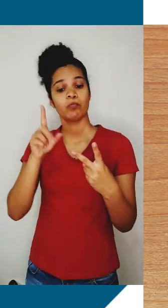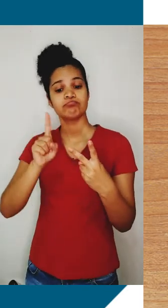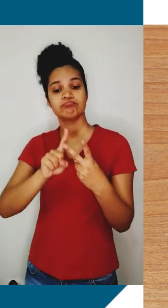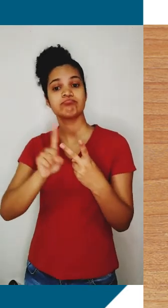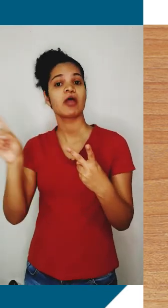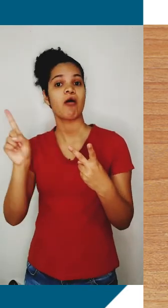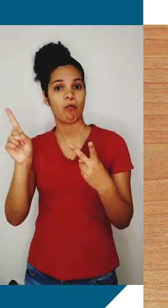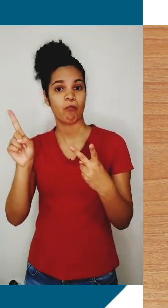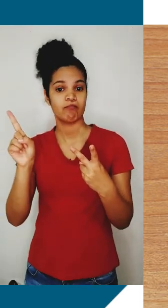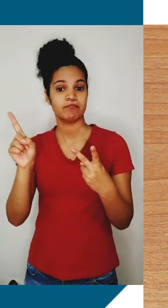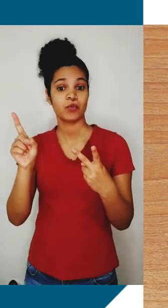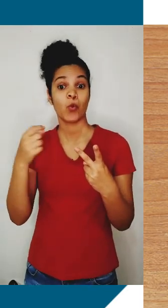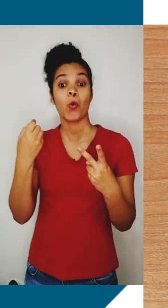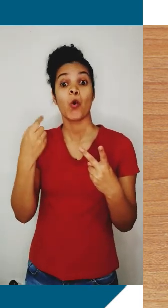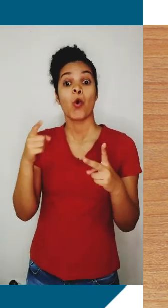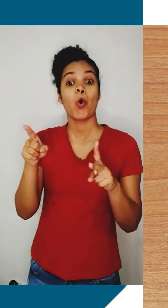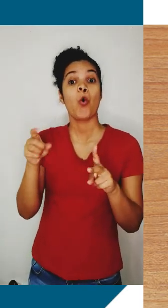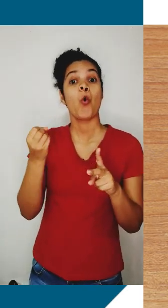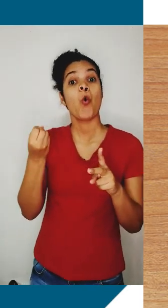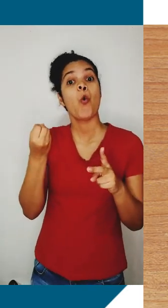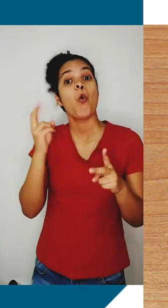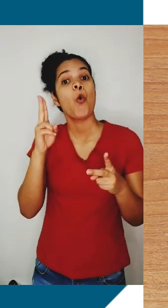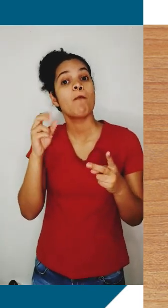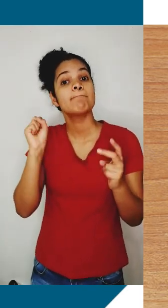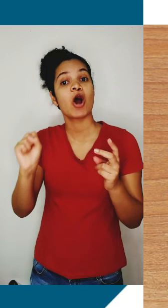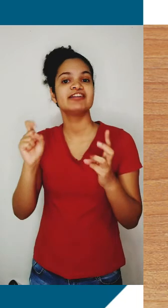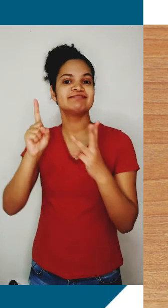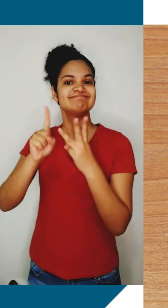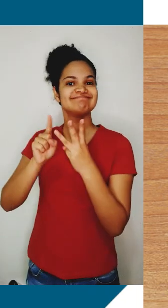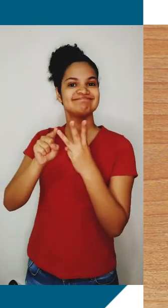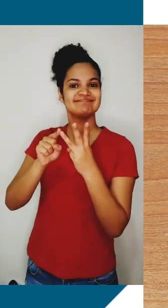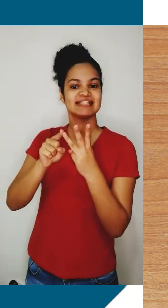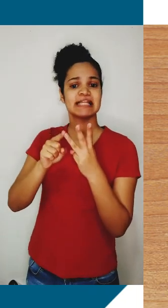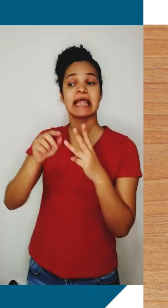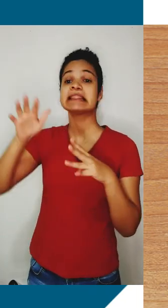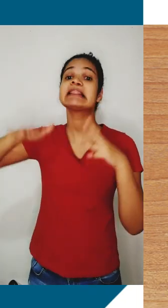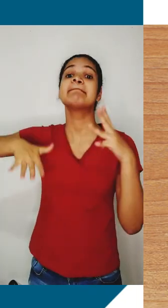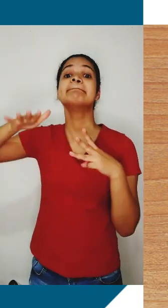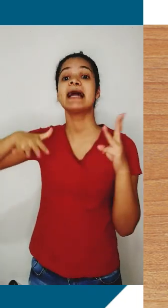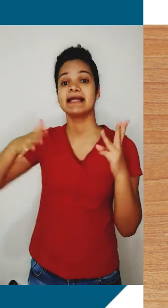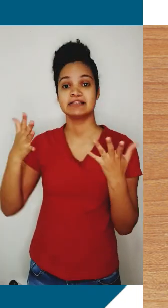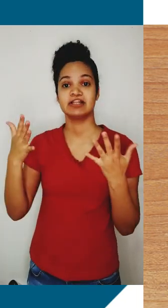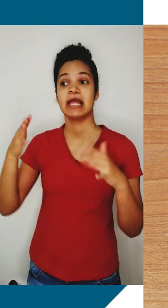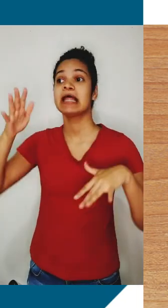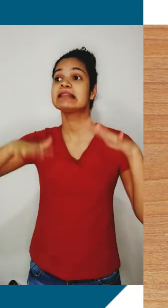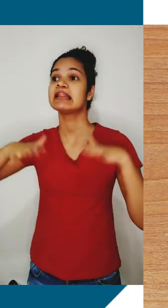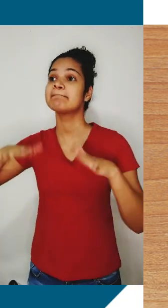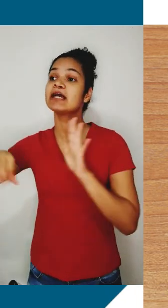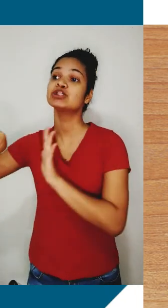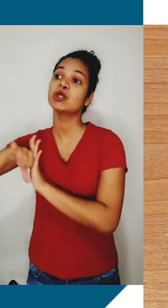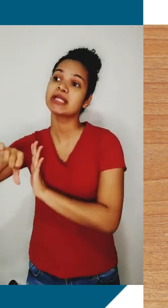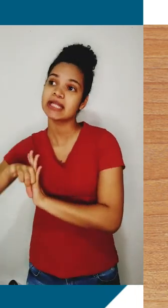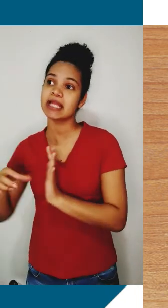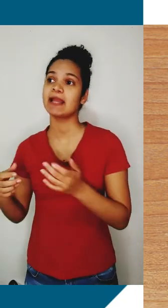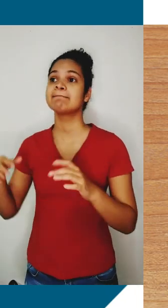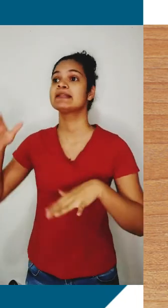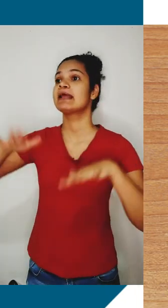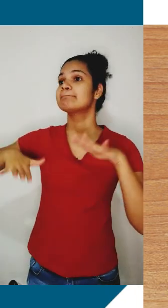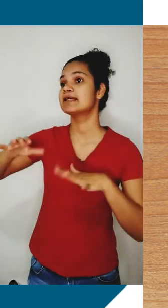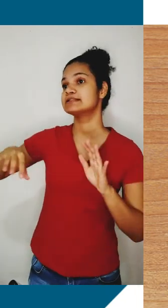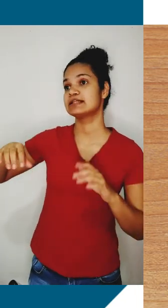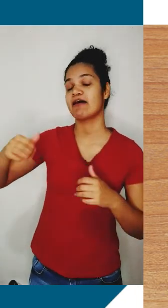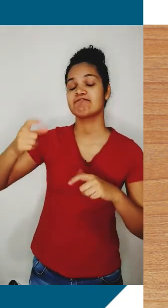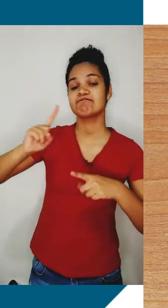é justificável. Ou ainda a gente pode optar pelo caminho do depende, Depende do crime, depende da vingança,